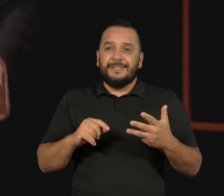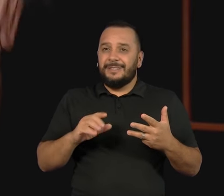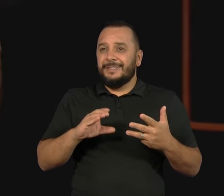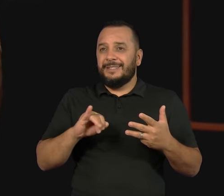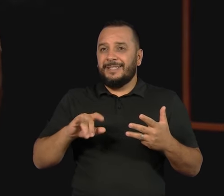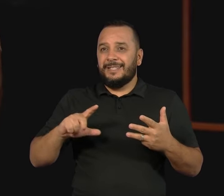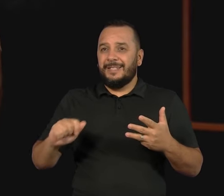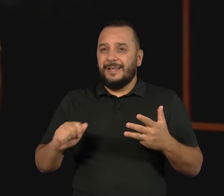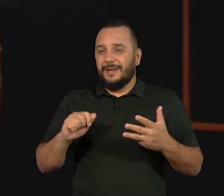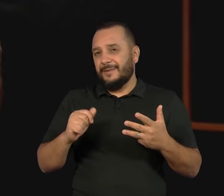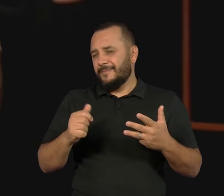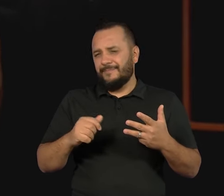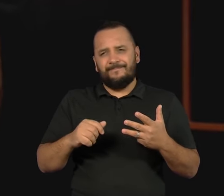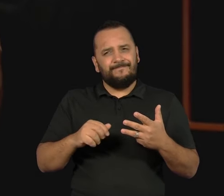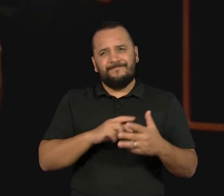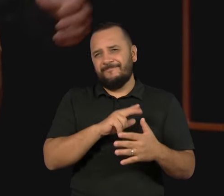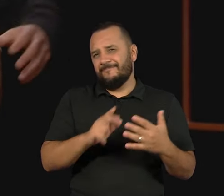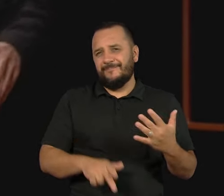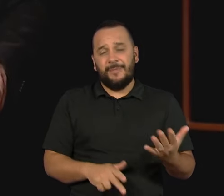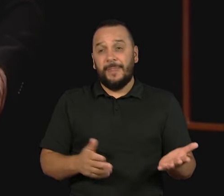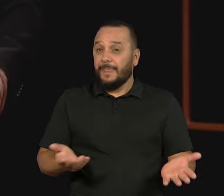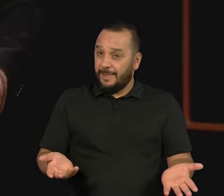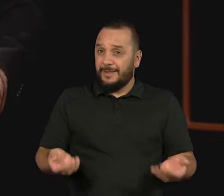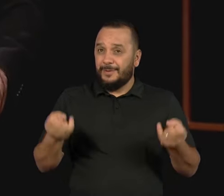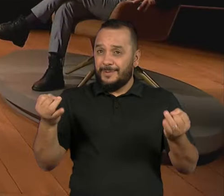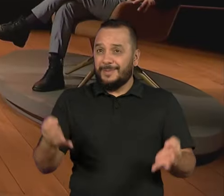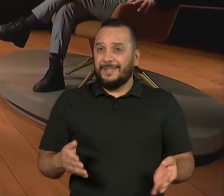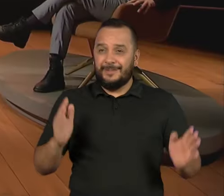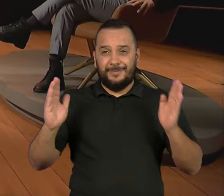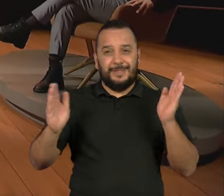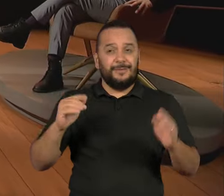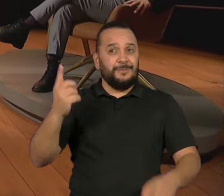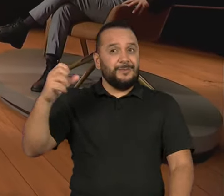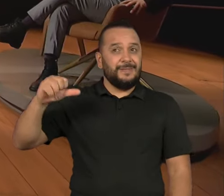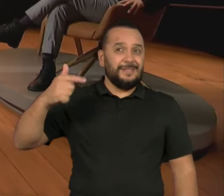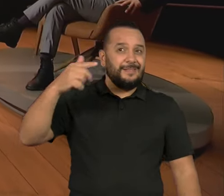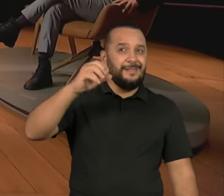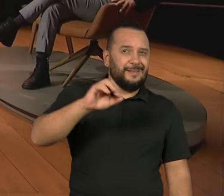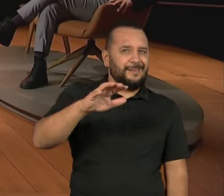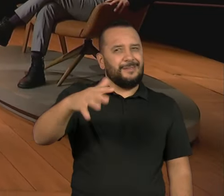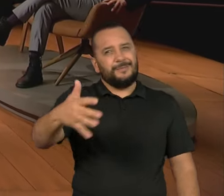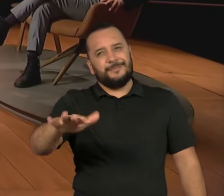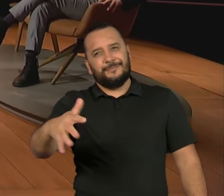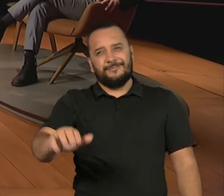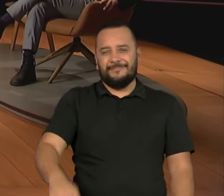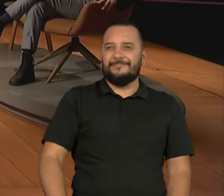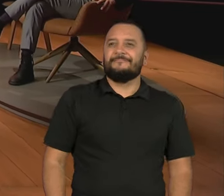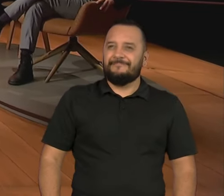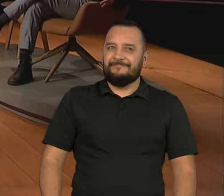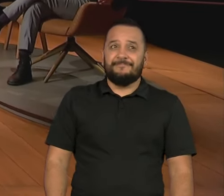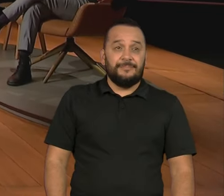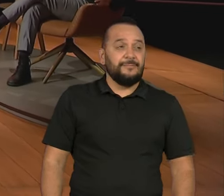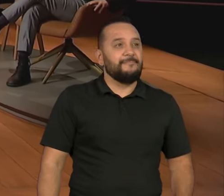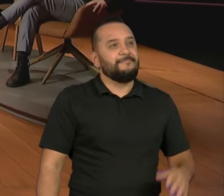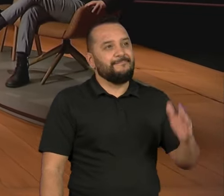os clássicos da época, né? Porque isso estamos falando da década de 70, então... Isso dá uma consistência, né?